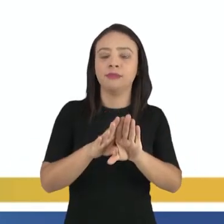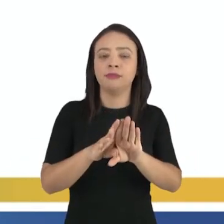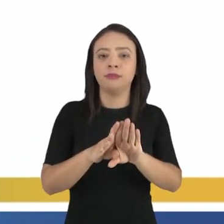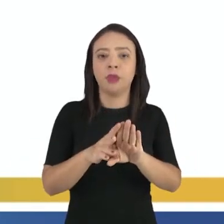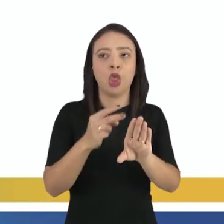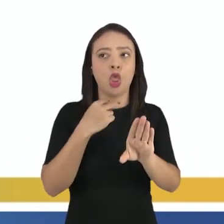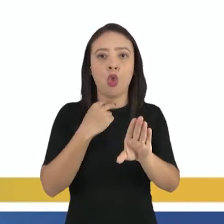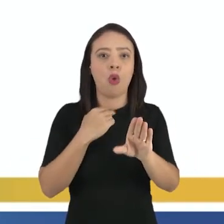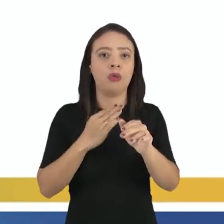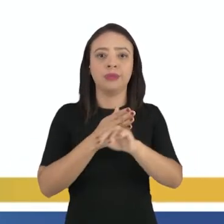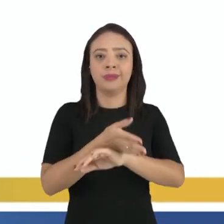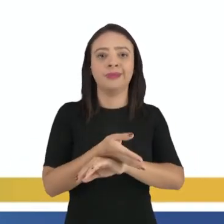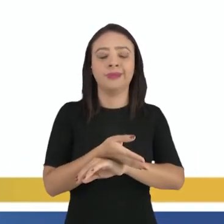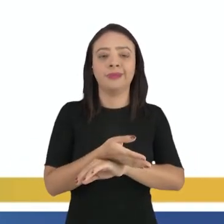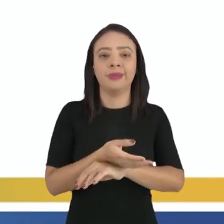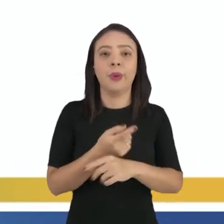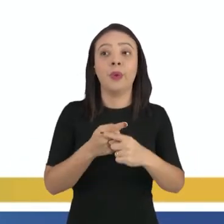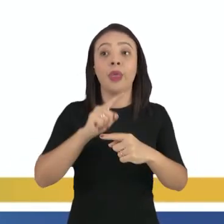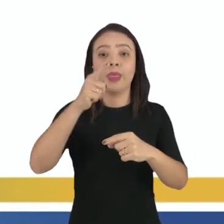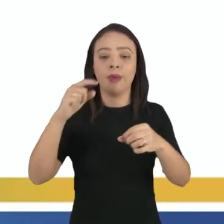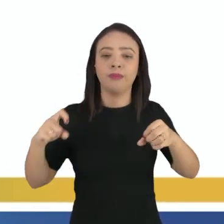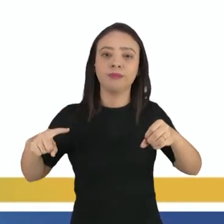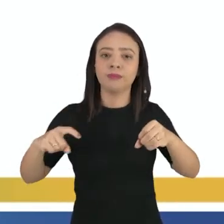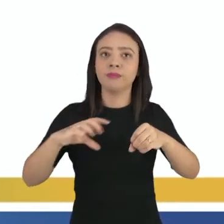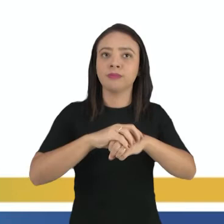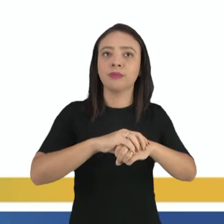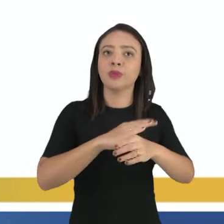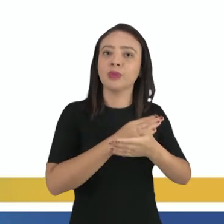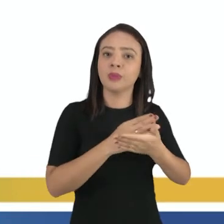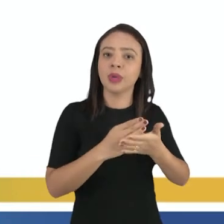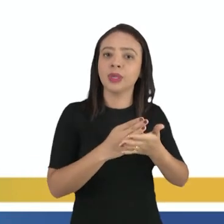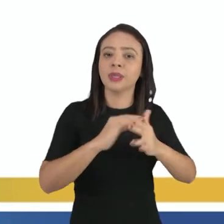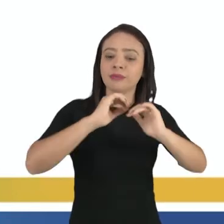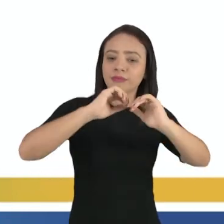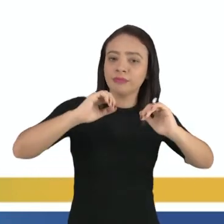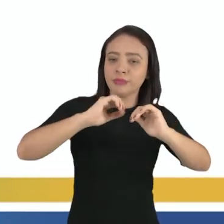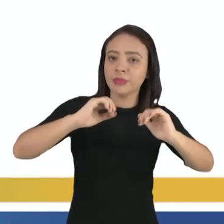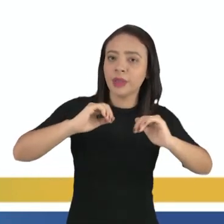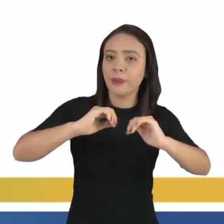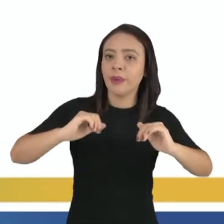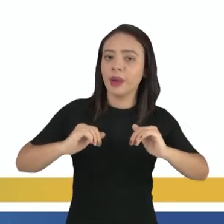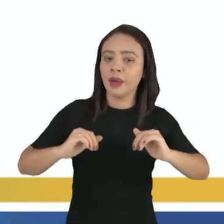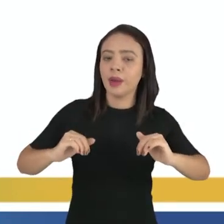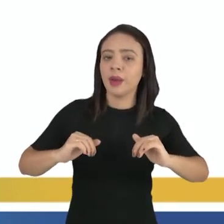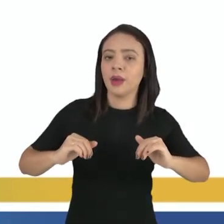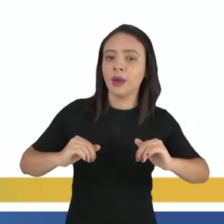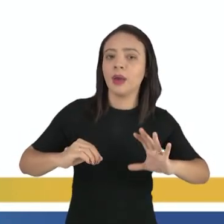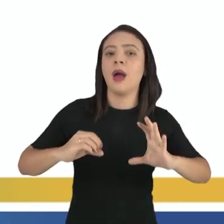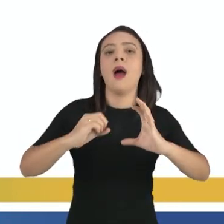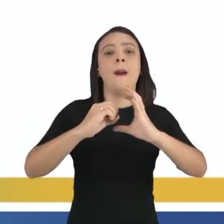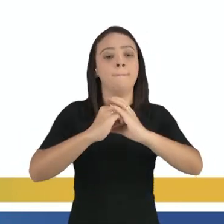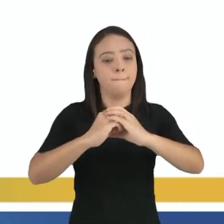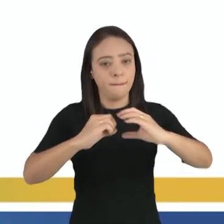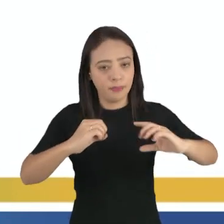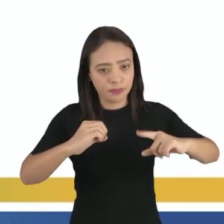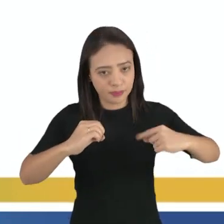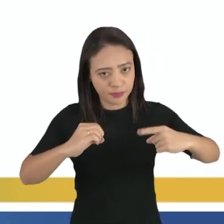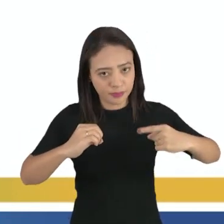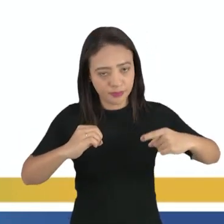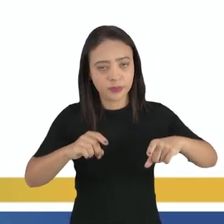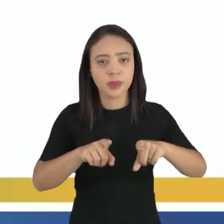Porque após a fecundação, começa a ocorrer o processo de divisão meiótica, né? Ocorre meiose,